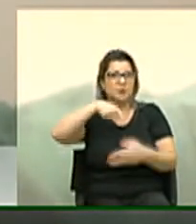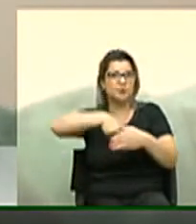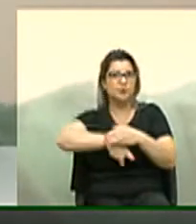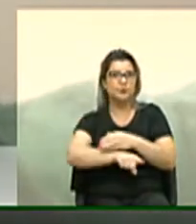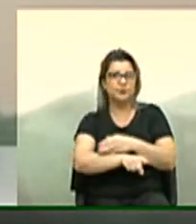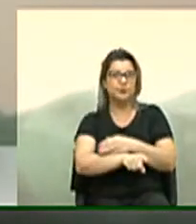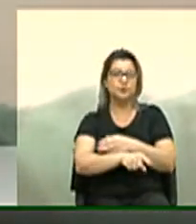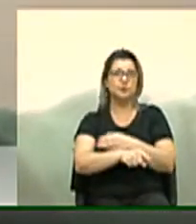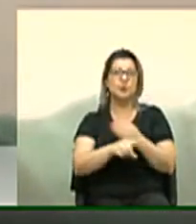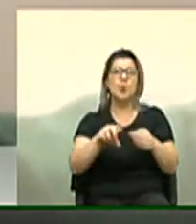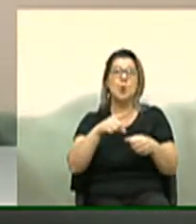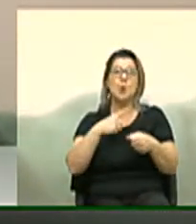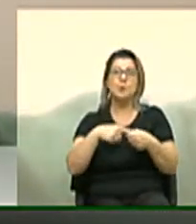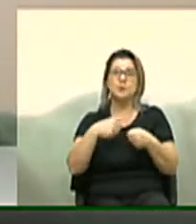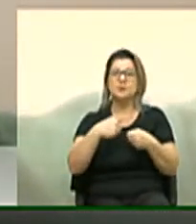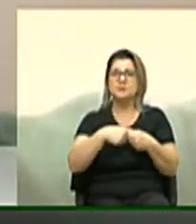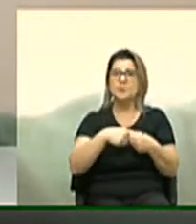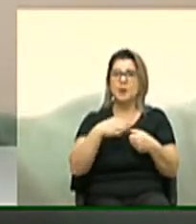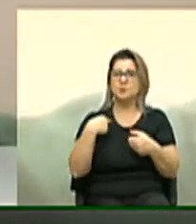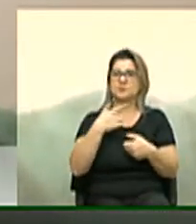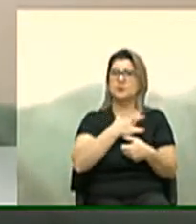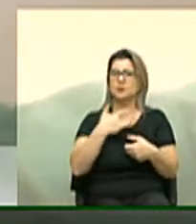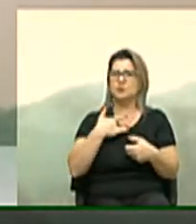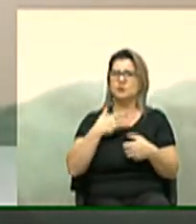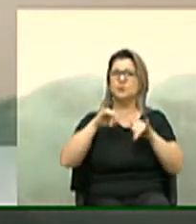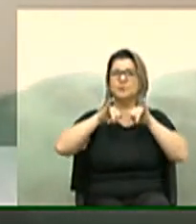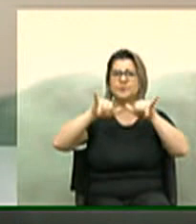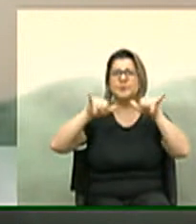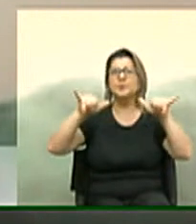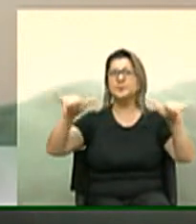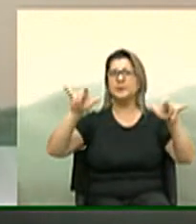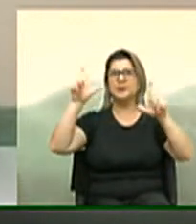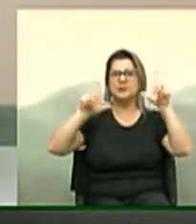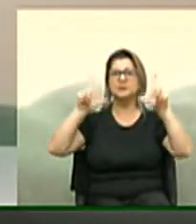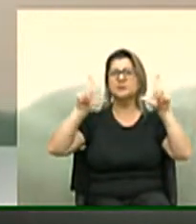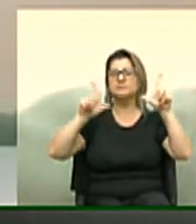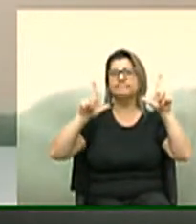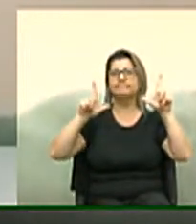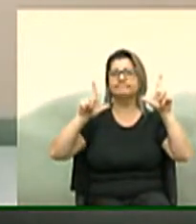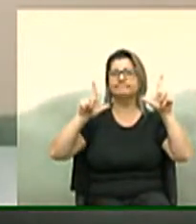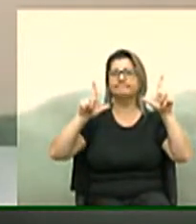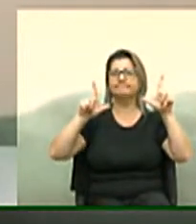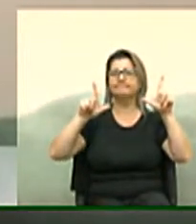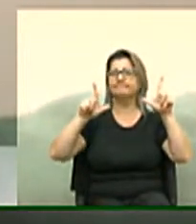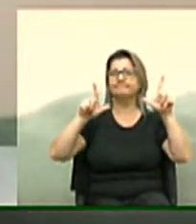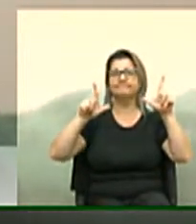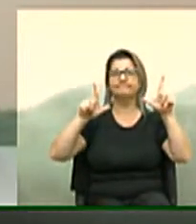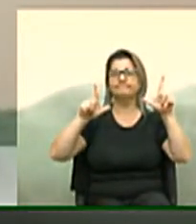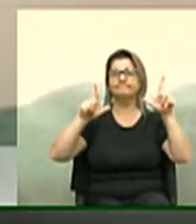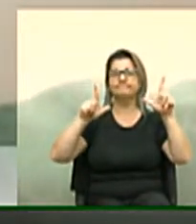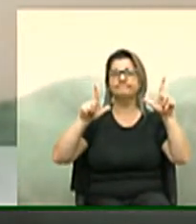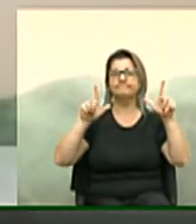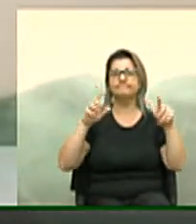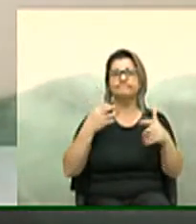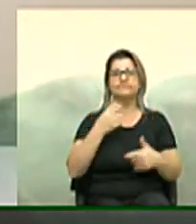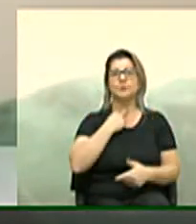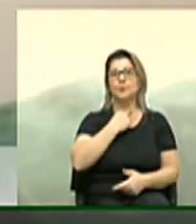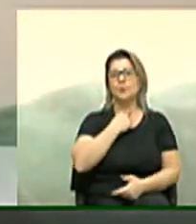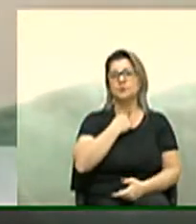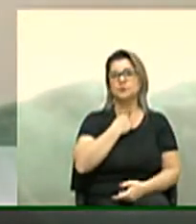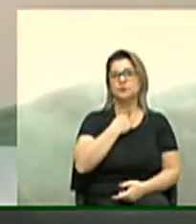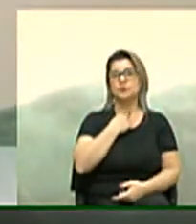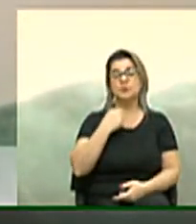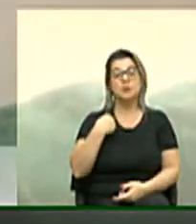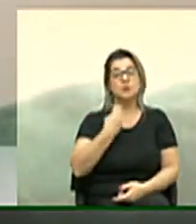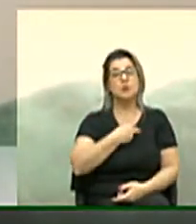de Saúde para propaganda. Ah, não. Aí não dá para aguentar. Aí não dá para aguentar. Nós